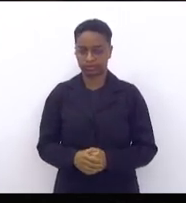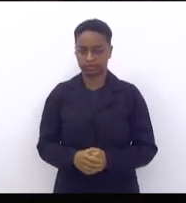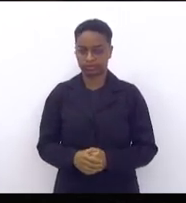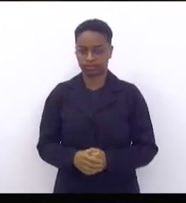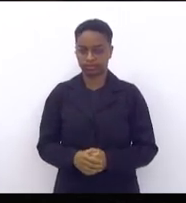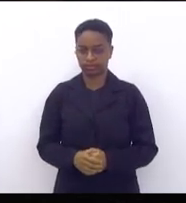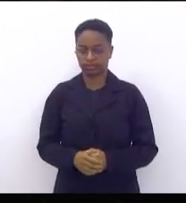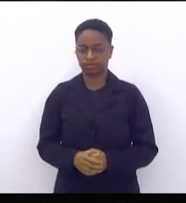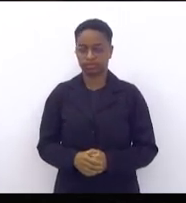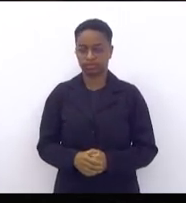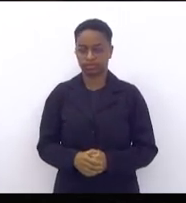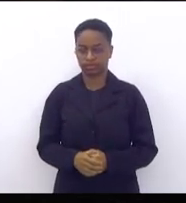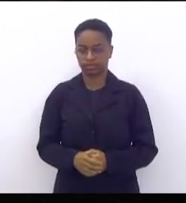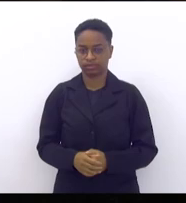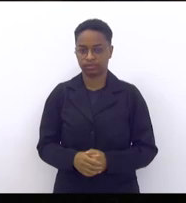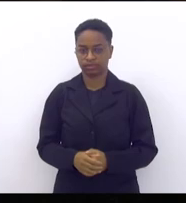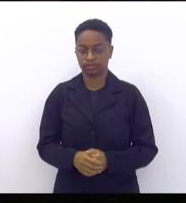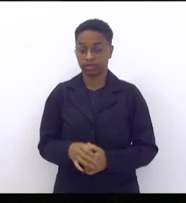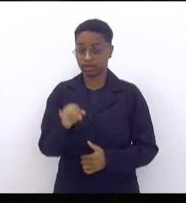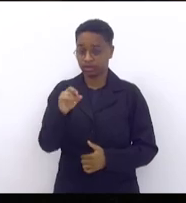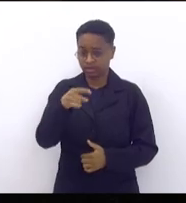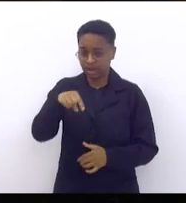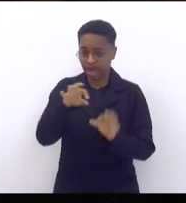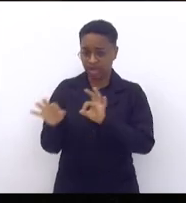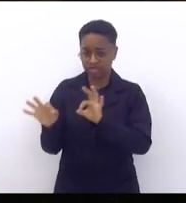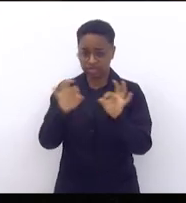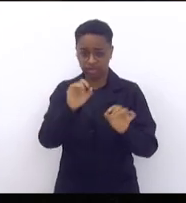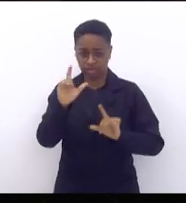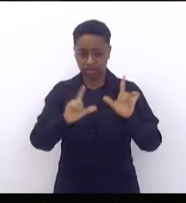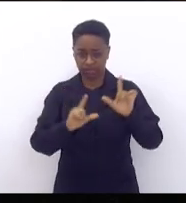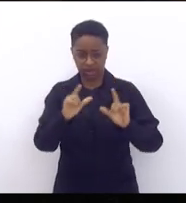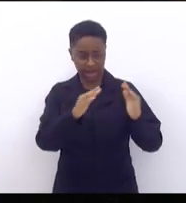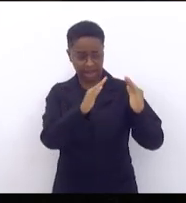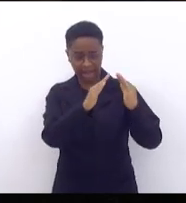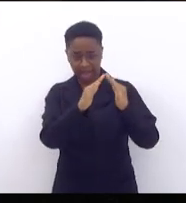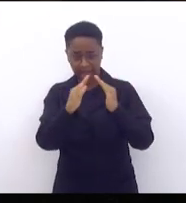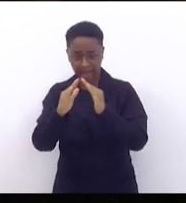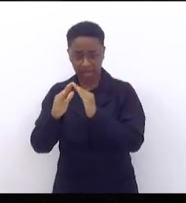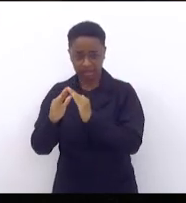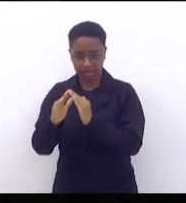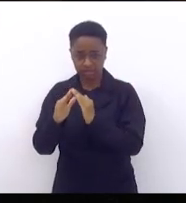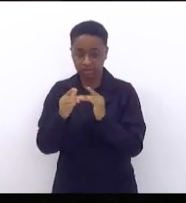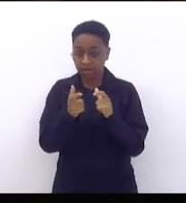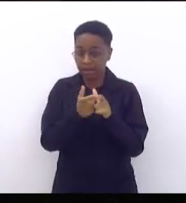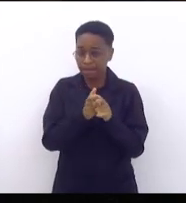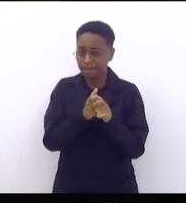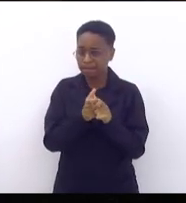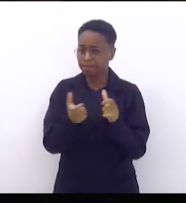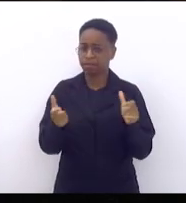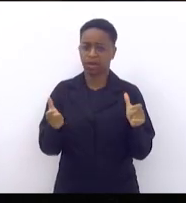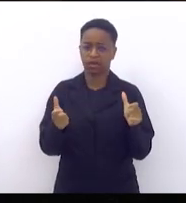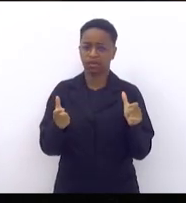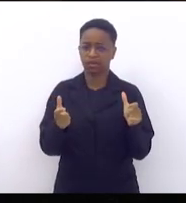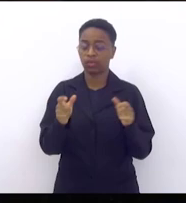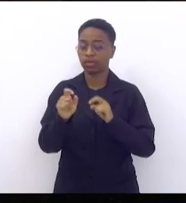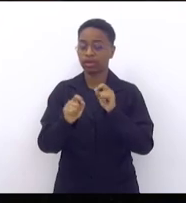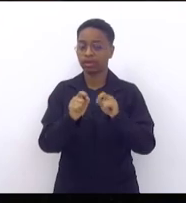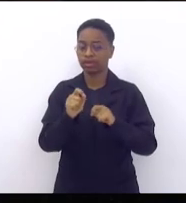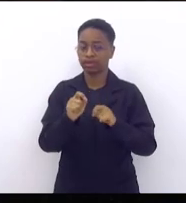televisão as casas existentes, a grande maioria era de